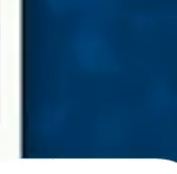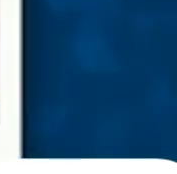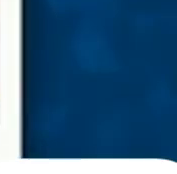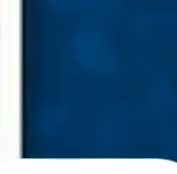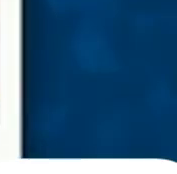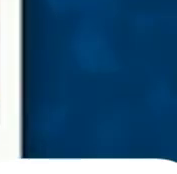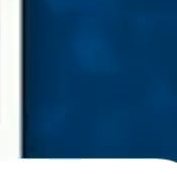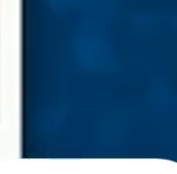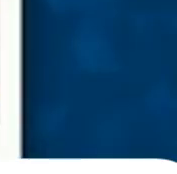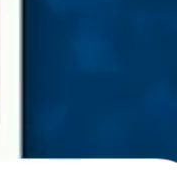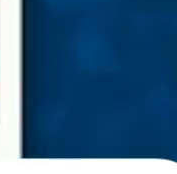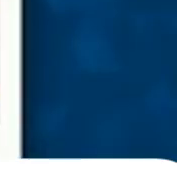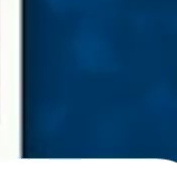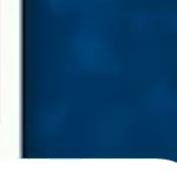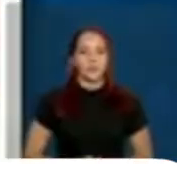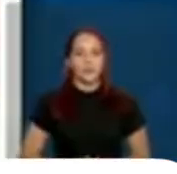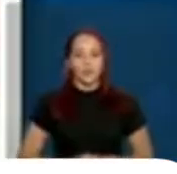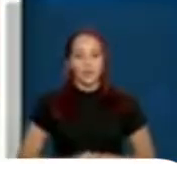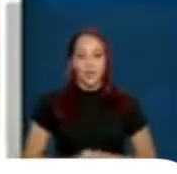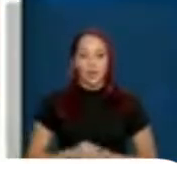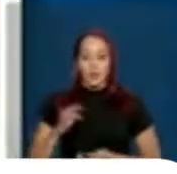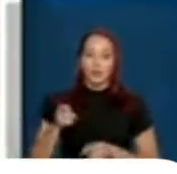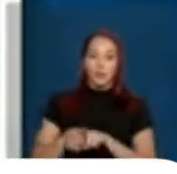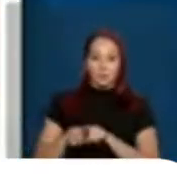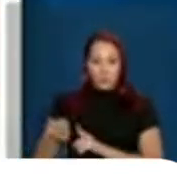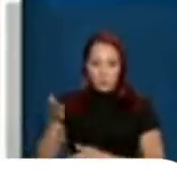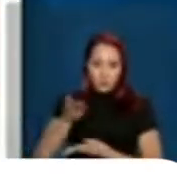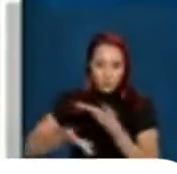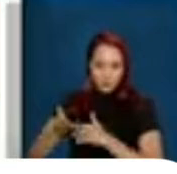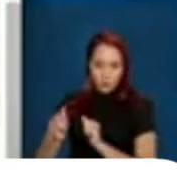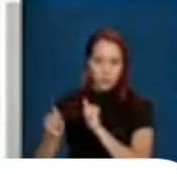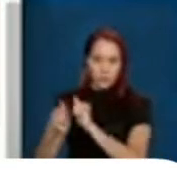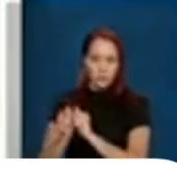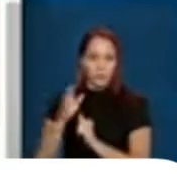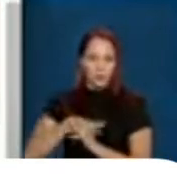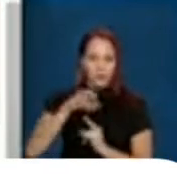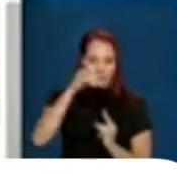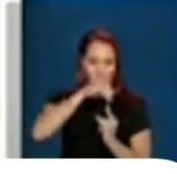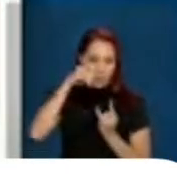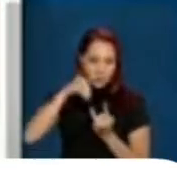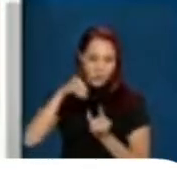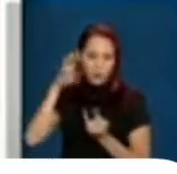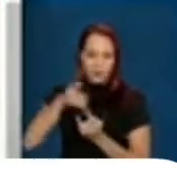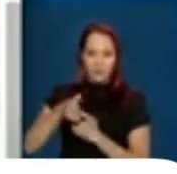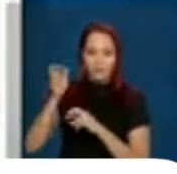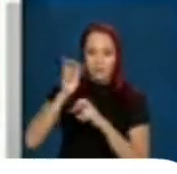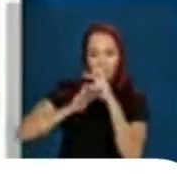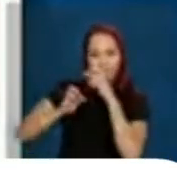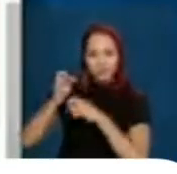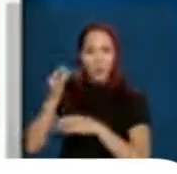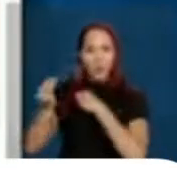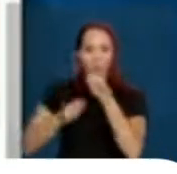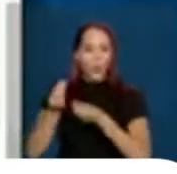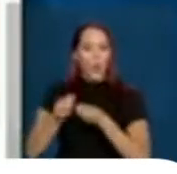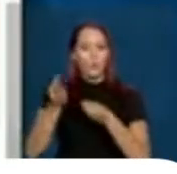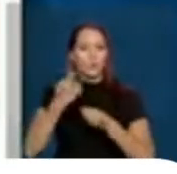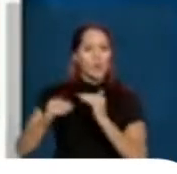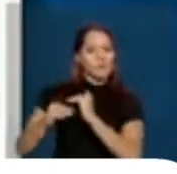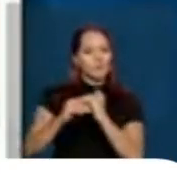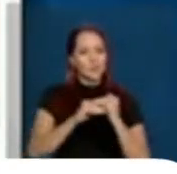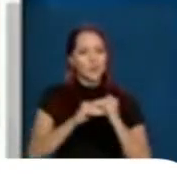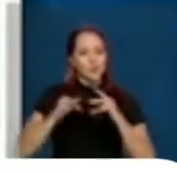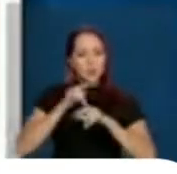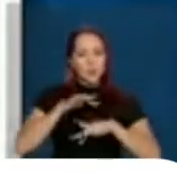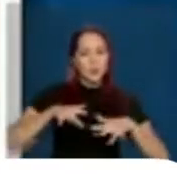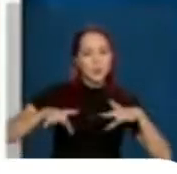Fundação Oswaldo Cruz, aprimoramos o Infogripe para monitoramento do padrão de circulação, tanto